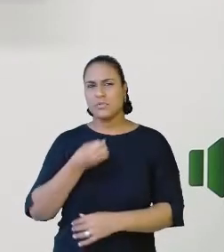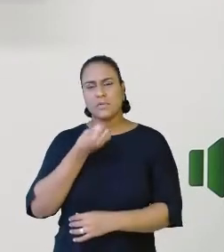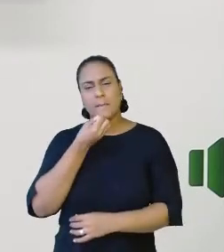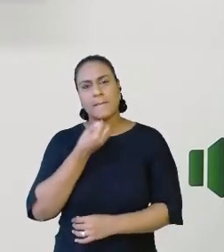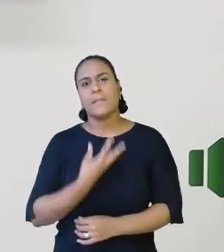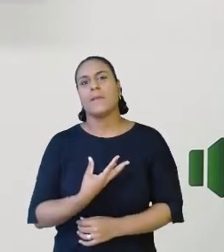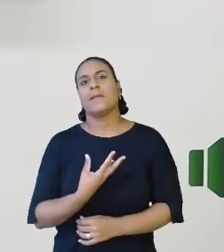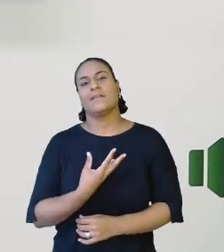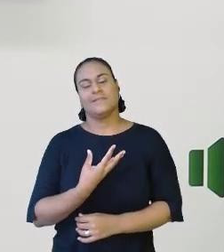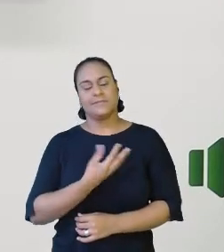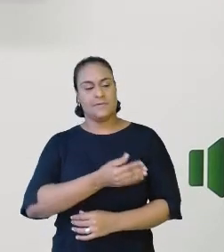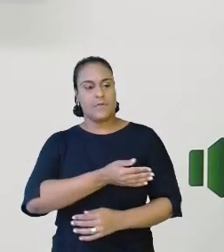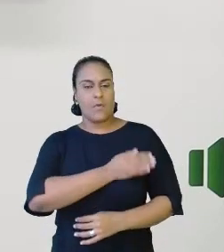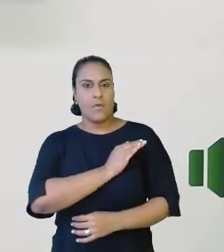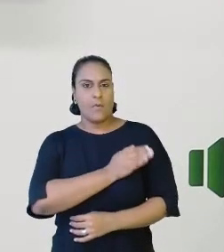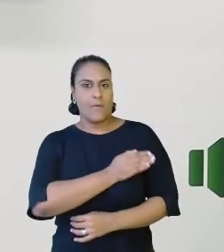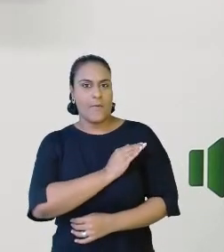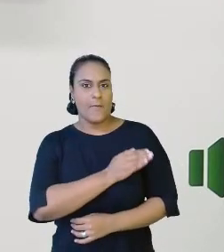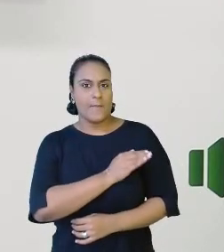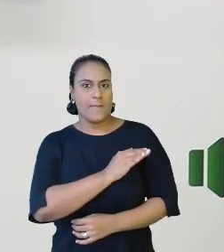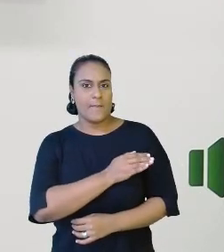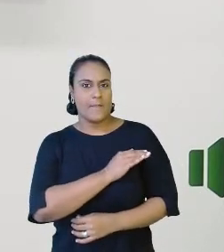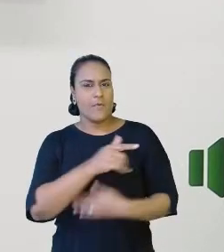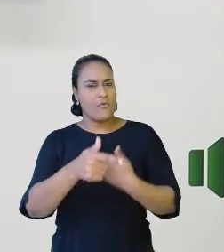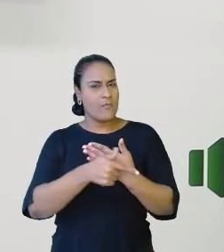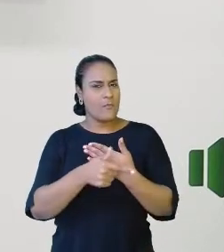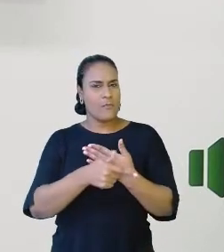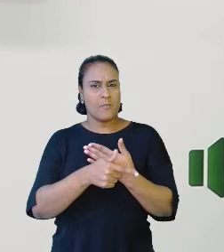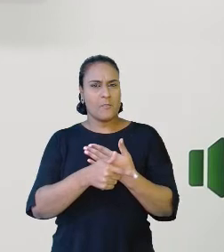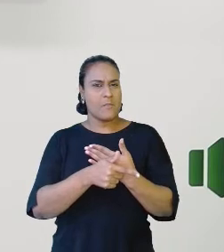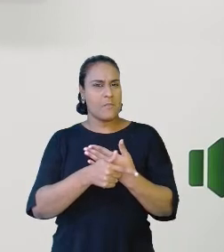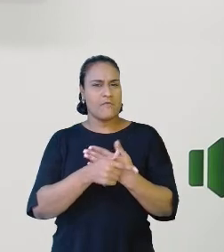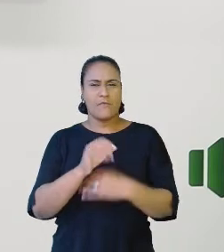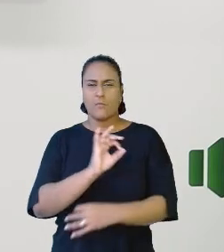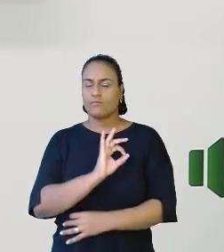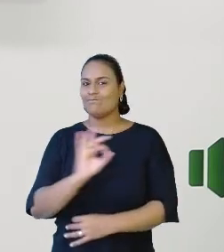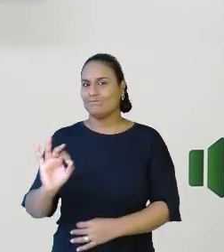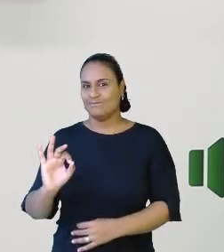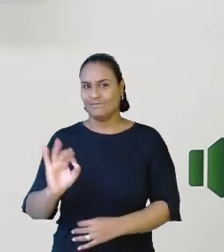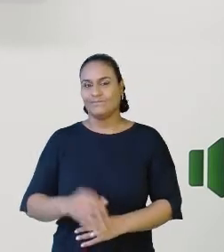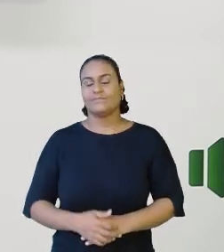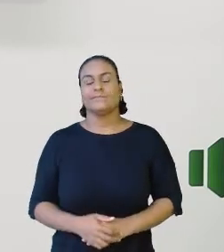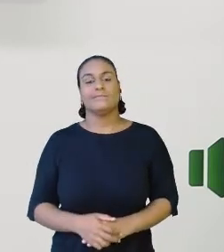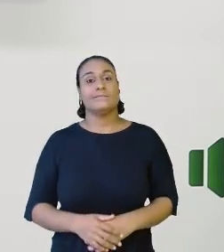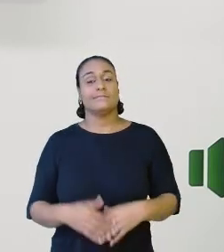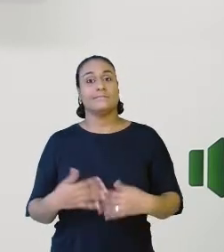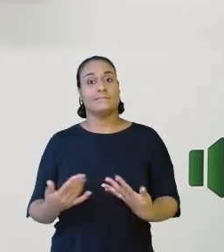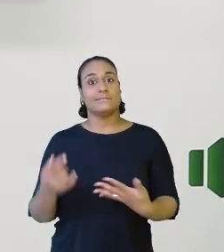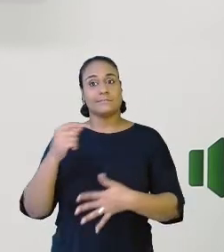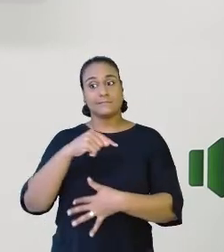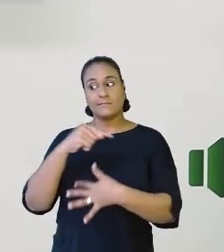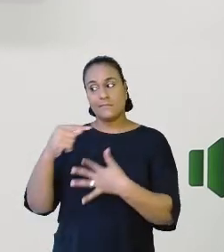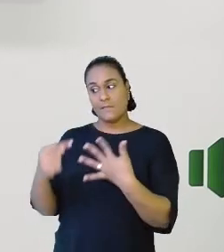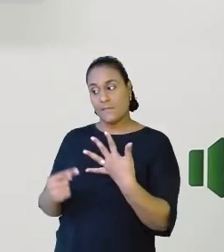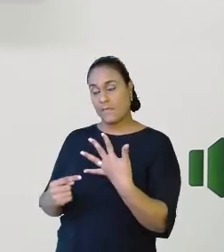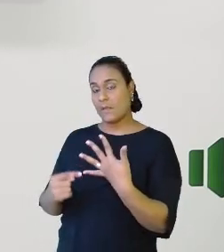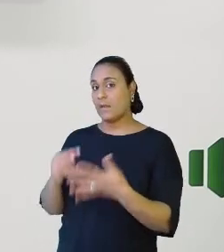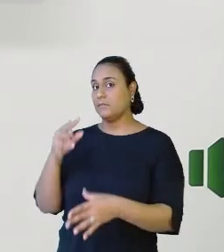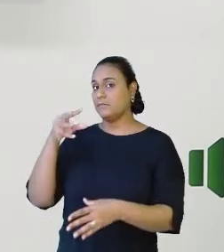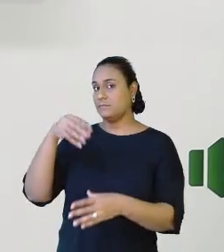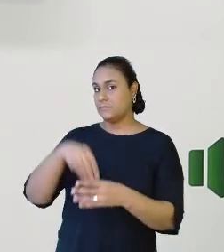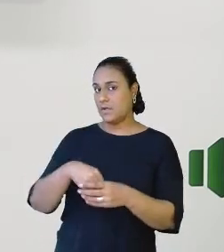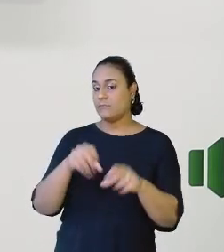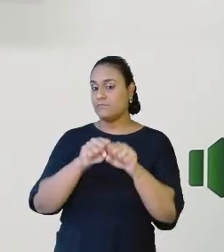sistema cardiovascular em ótimo funcionamento. Então, são esses elementos que compõem